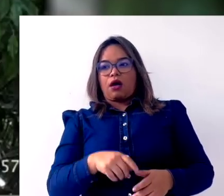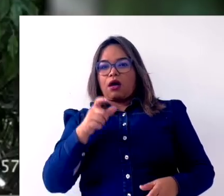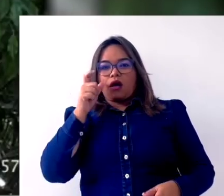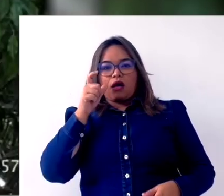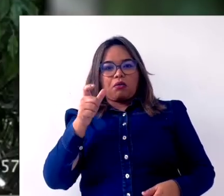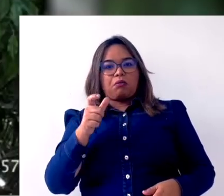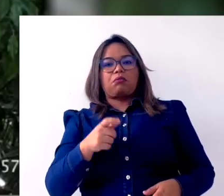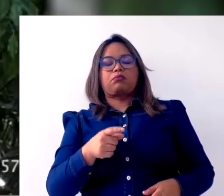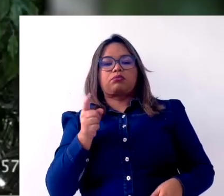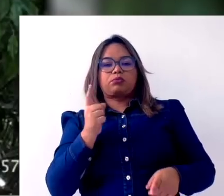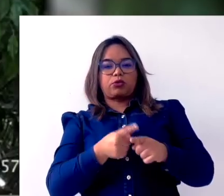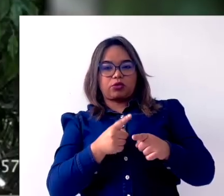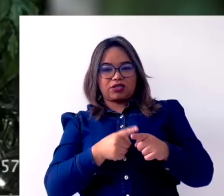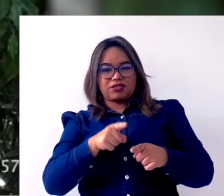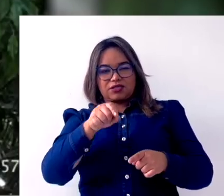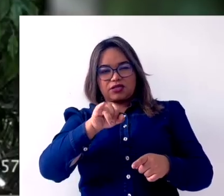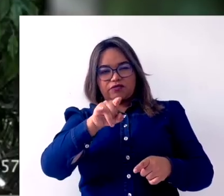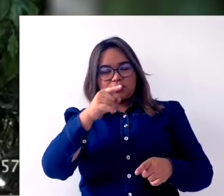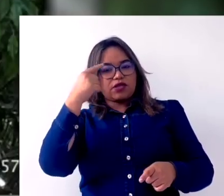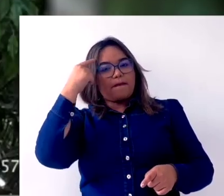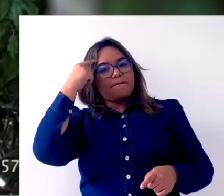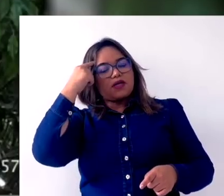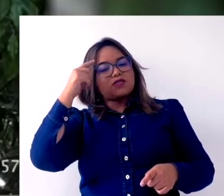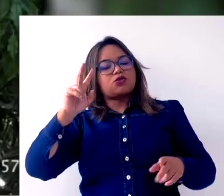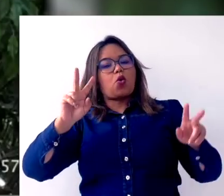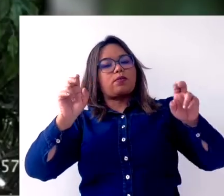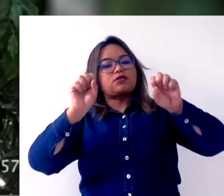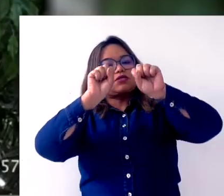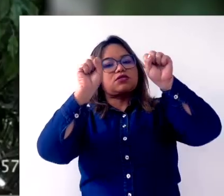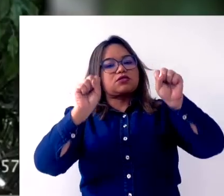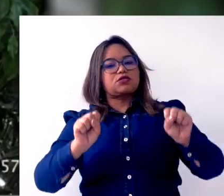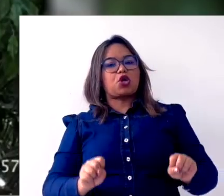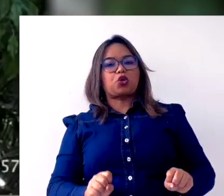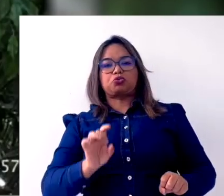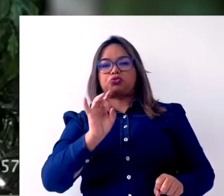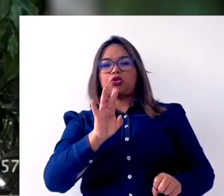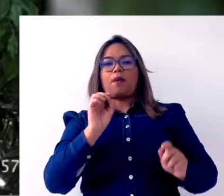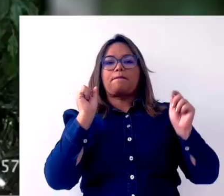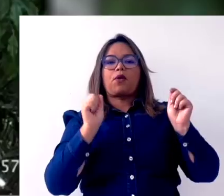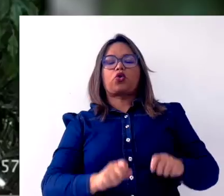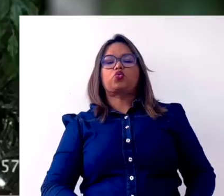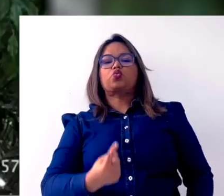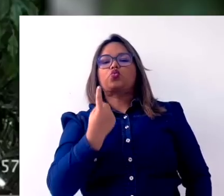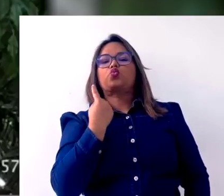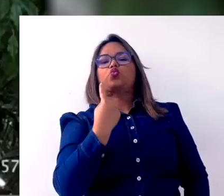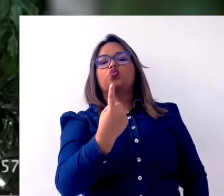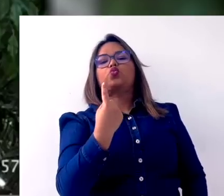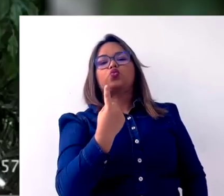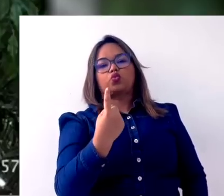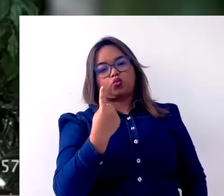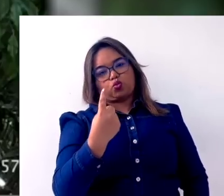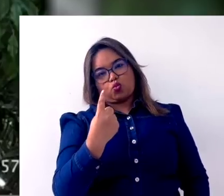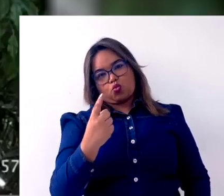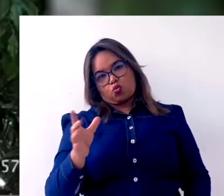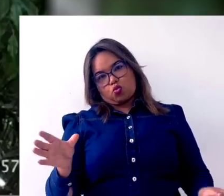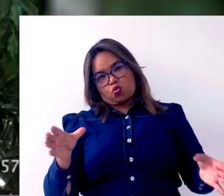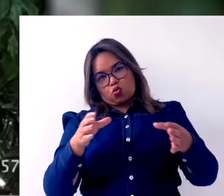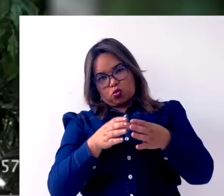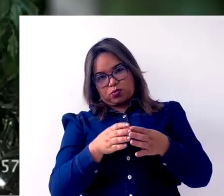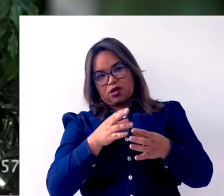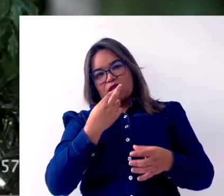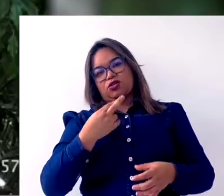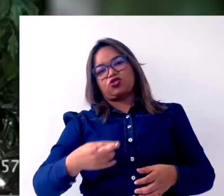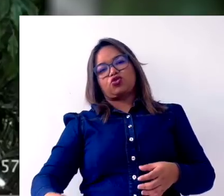é fascinante. Se você pensa a respeito do sistema, e esse sistema só pode ser aplicado a uma instituição, isto é,